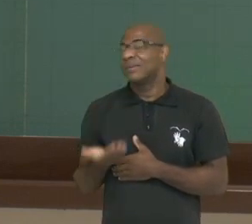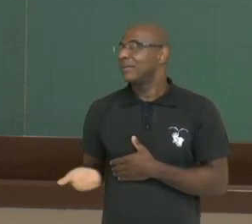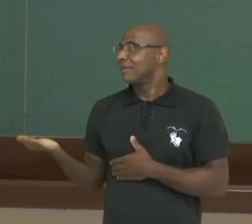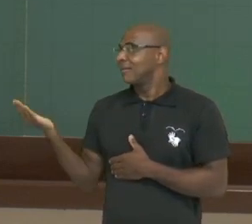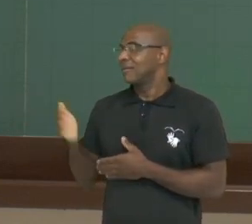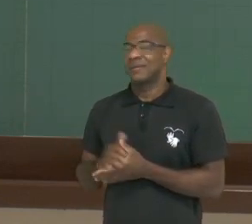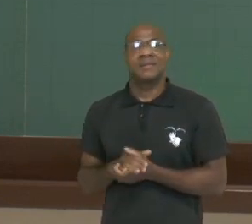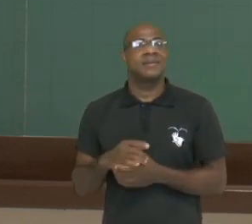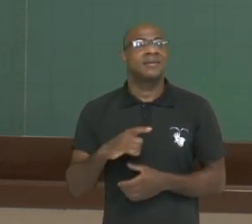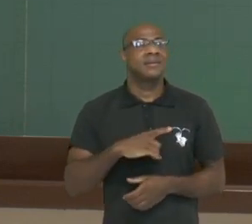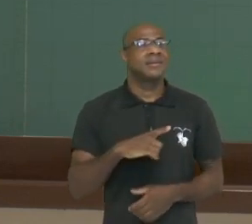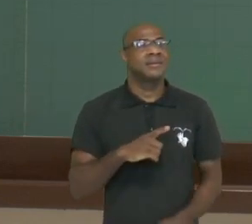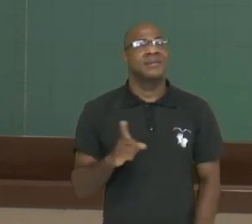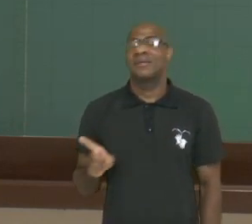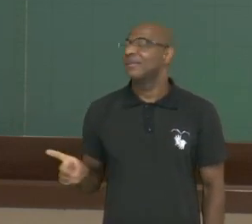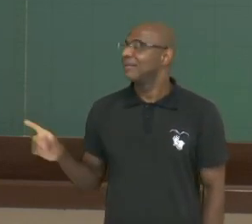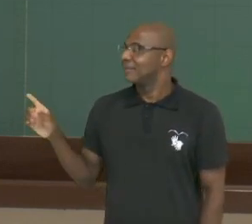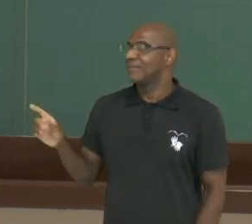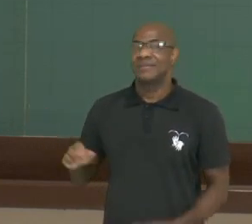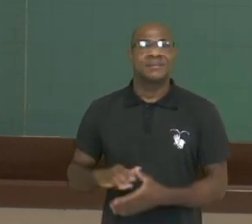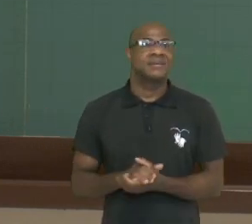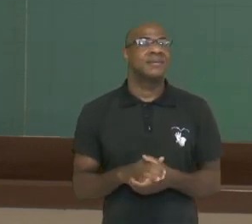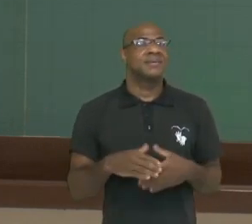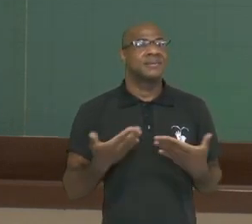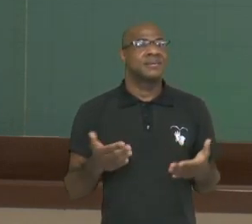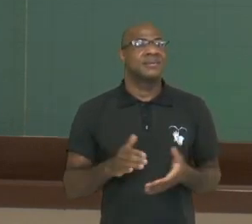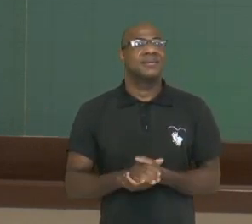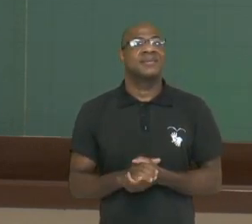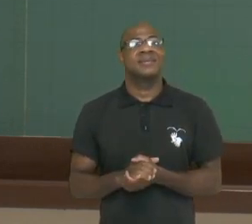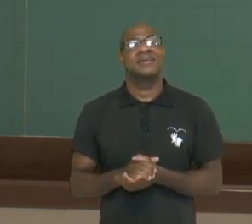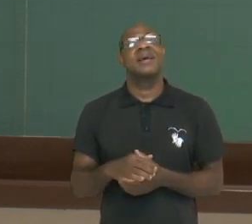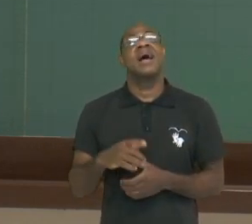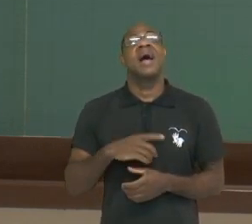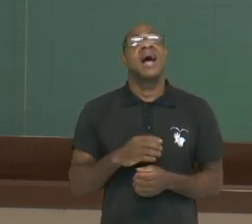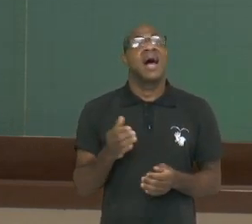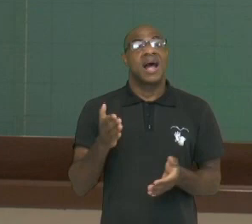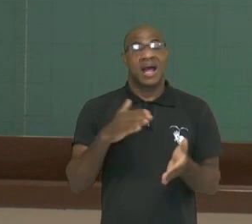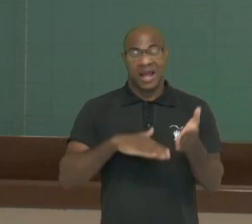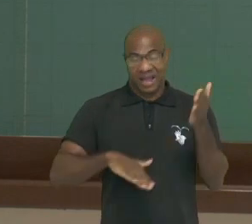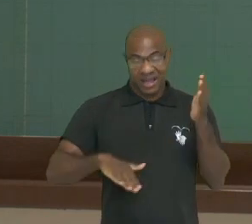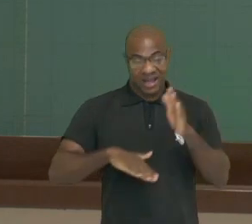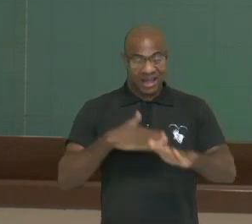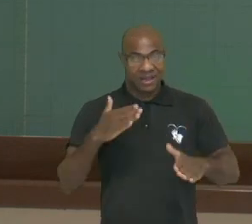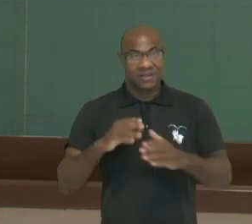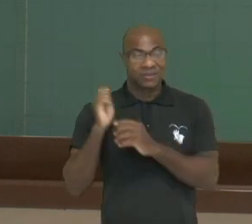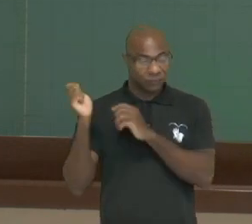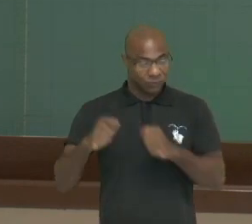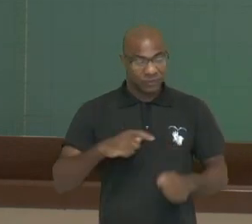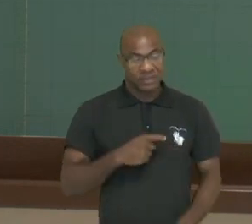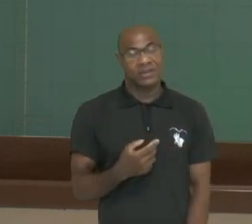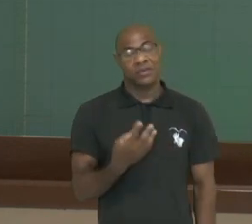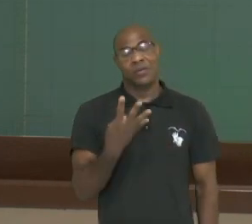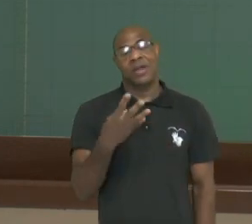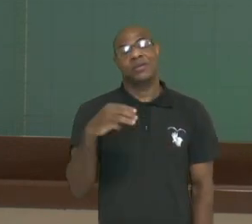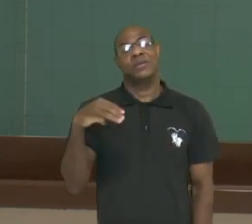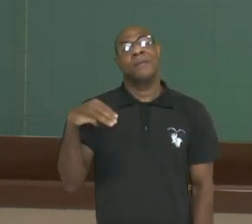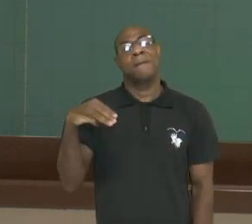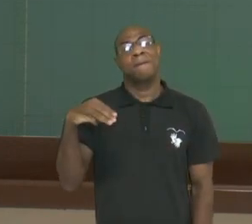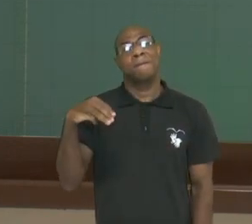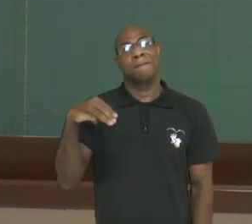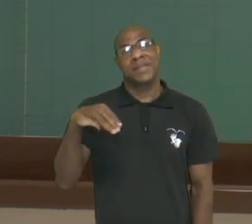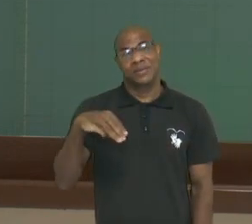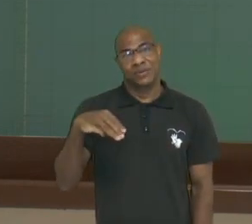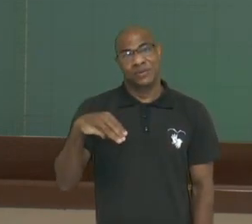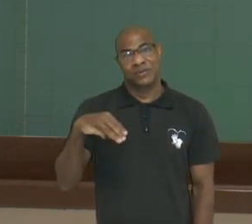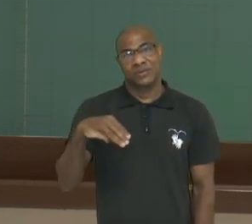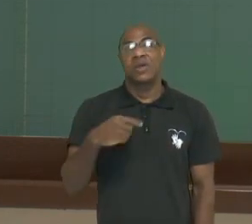que exatamente nós vimos hoje. As lutas têm duração máxima de 4 minutos, tanto no feminino